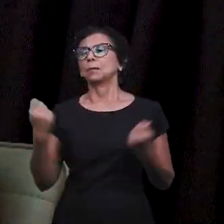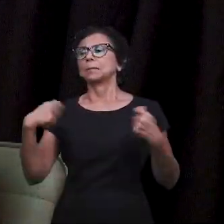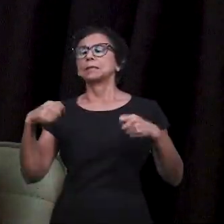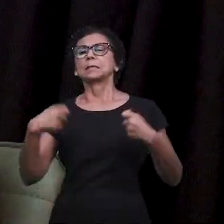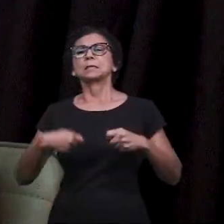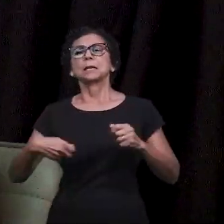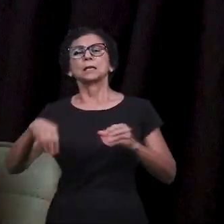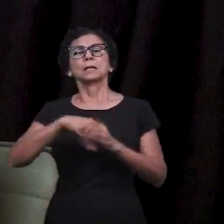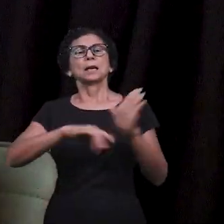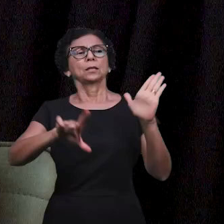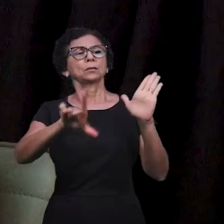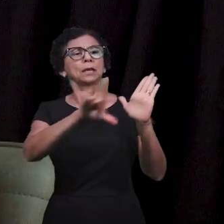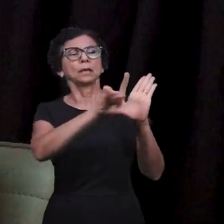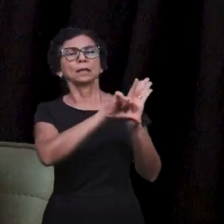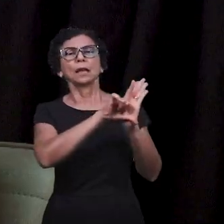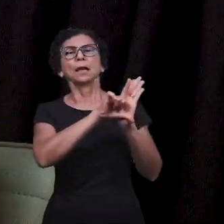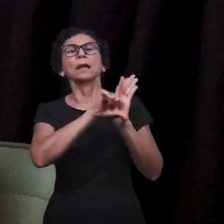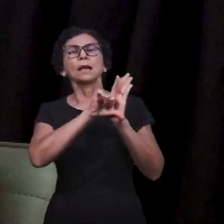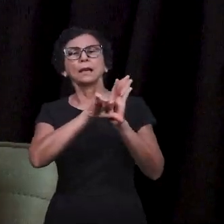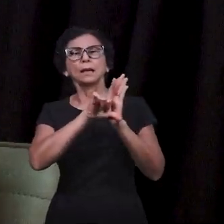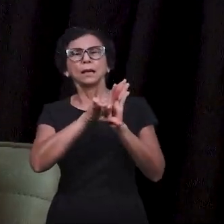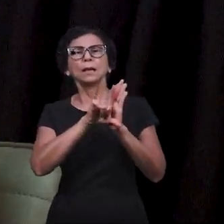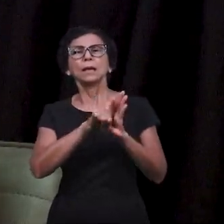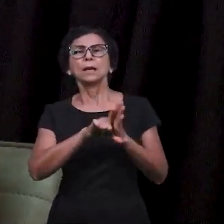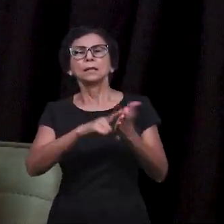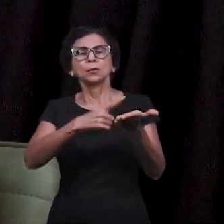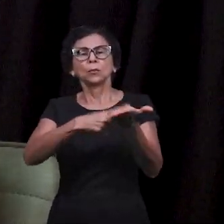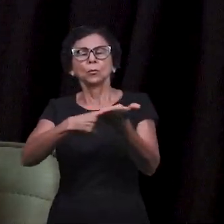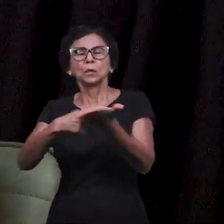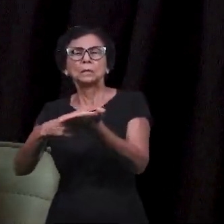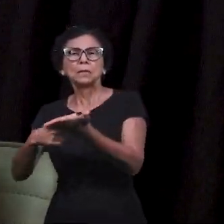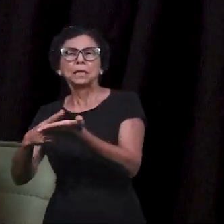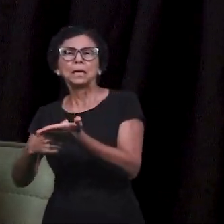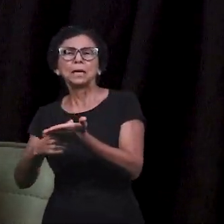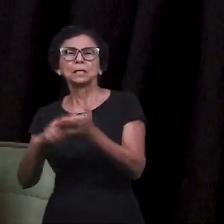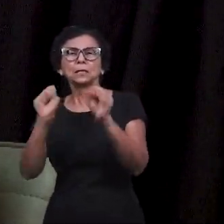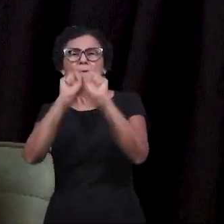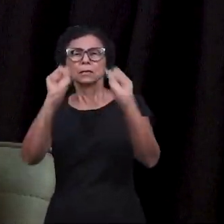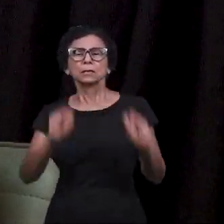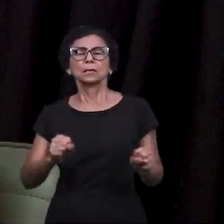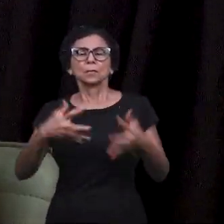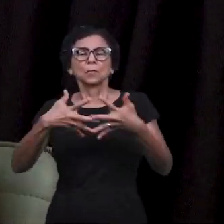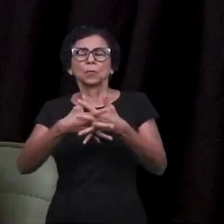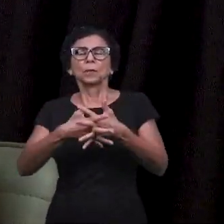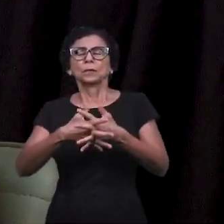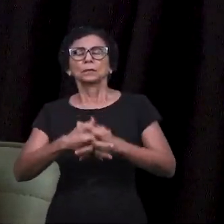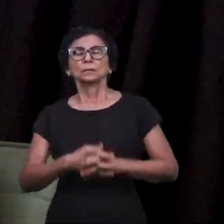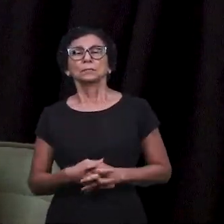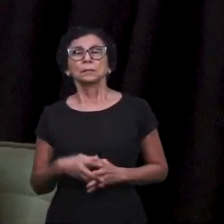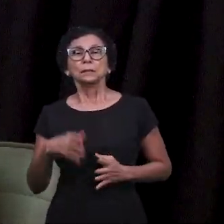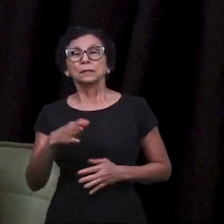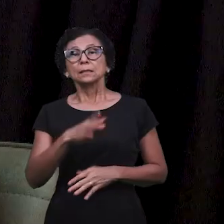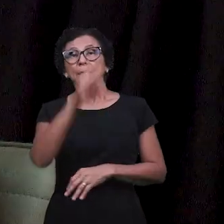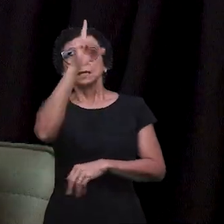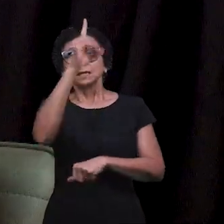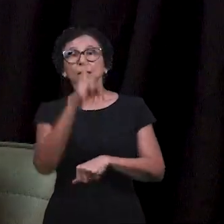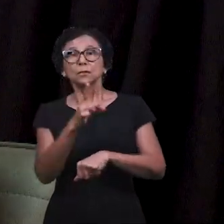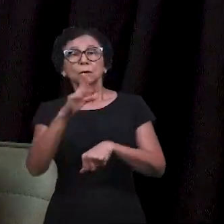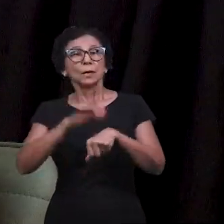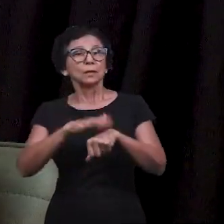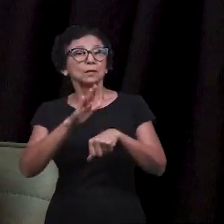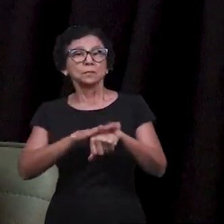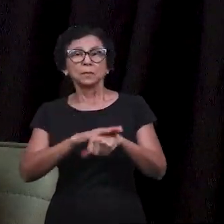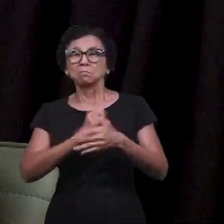legalidade, com a integridade, a empresa tem que estar comprometida com o programa de compliance, se eles mesmos não apoiam concretamente por meio de